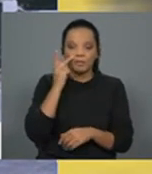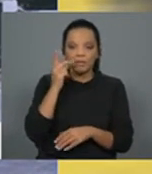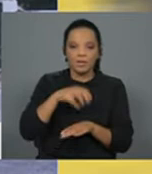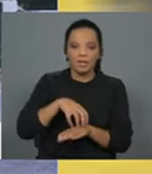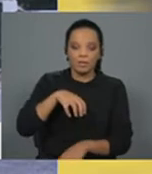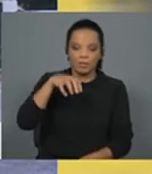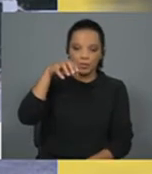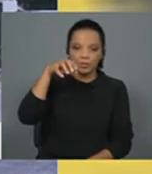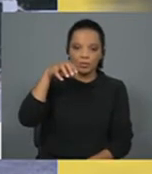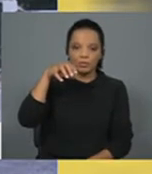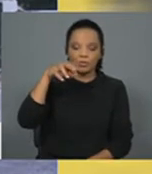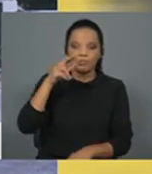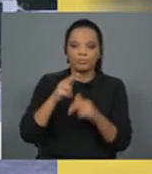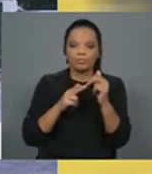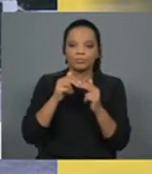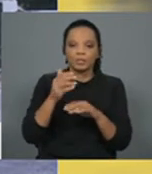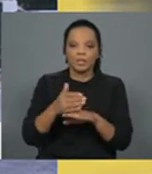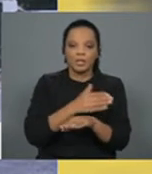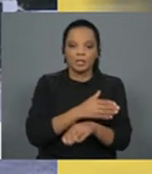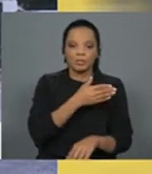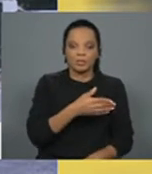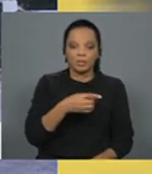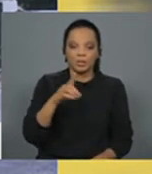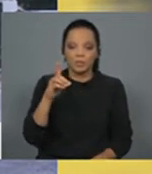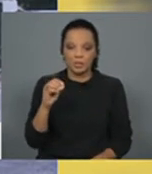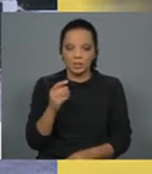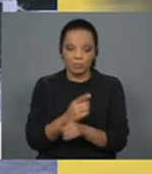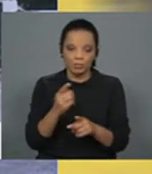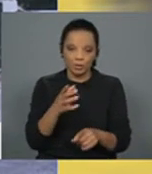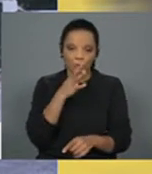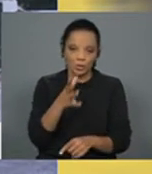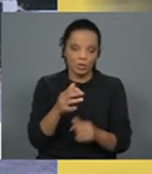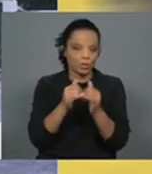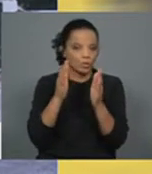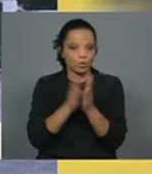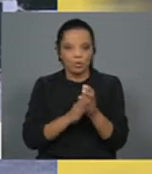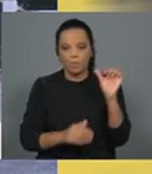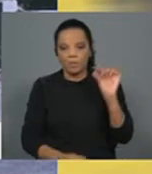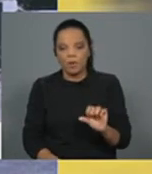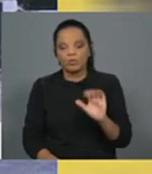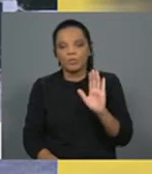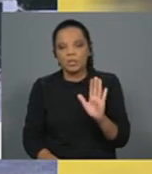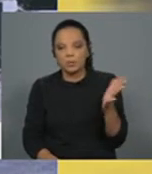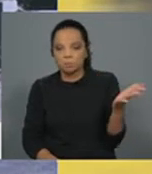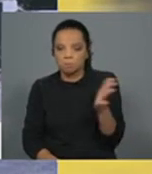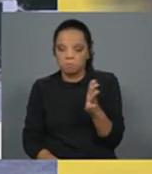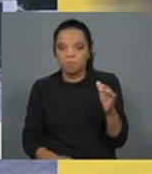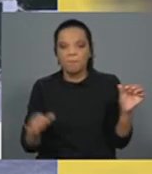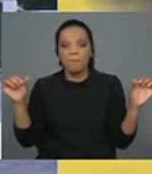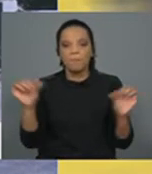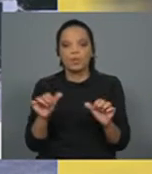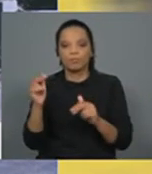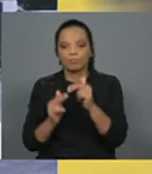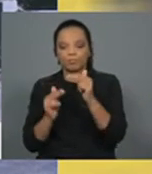edifícios construídos antes de 1960, porque, como eu disse, não são todos maus, mas em média são piores do que os que foram